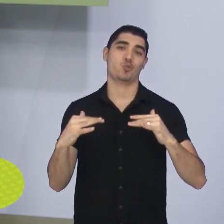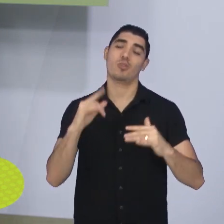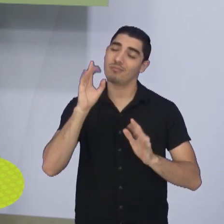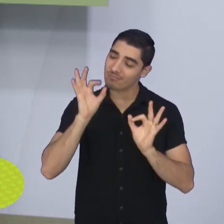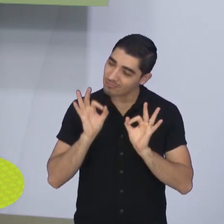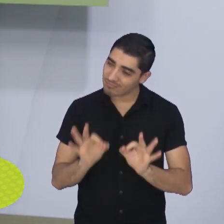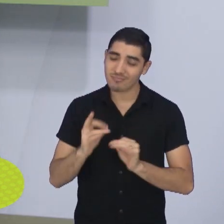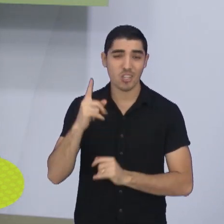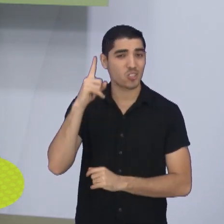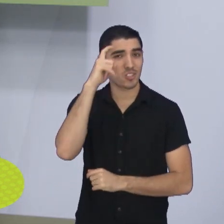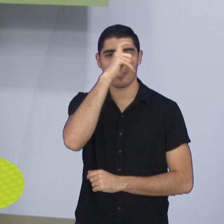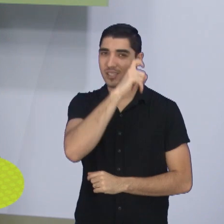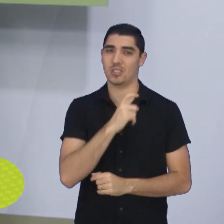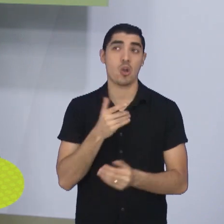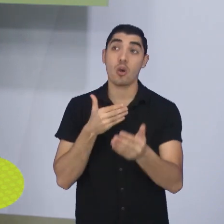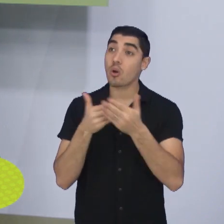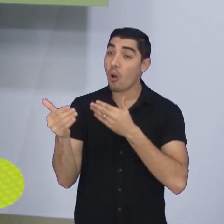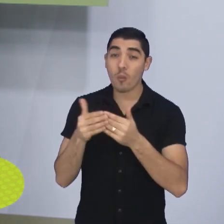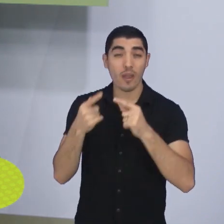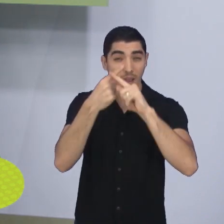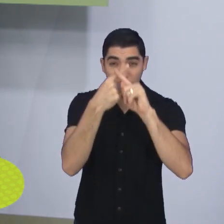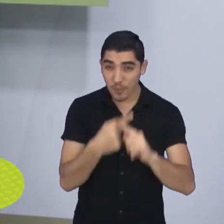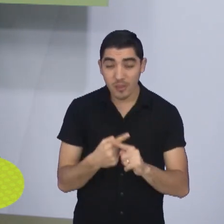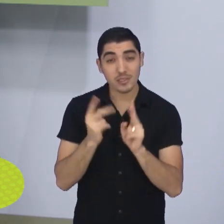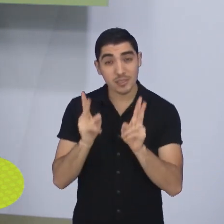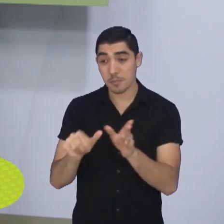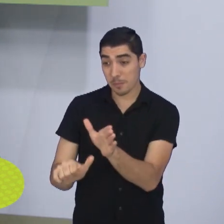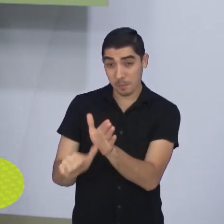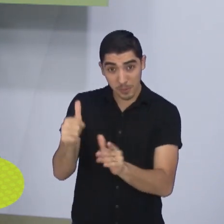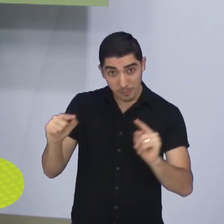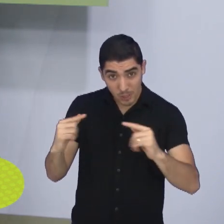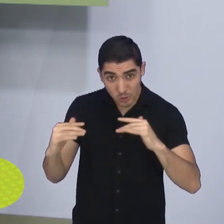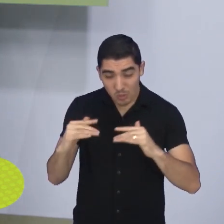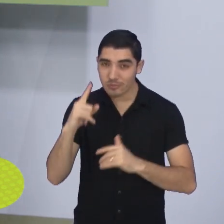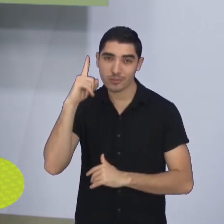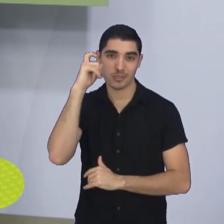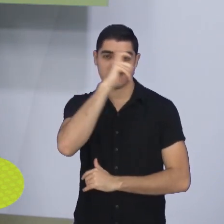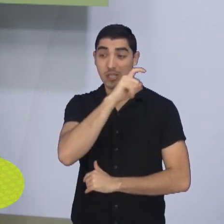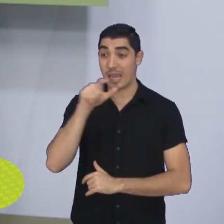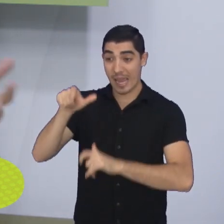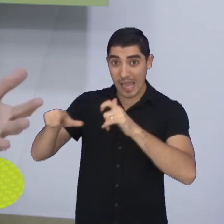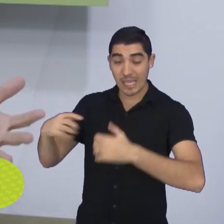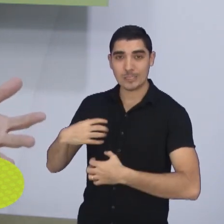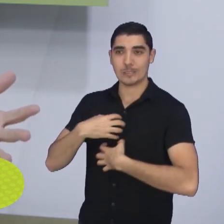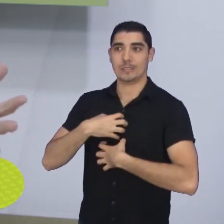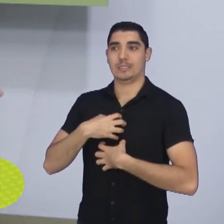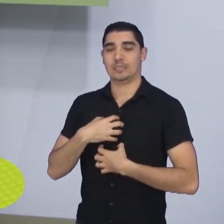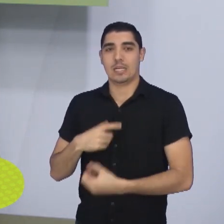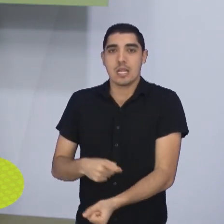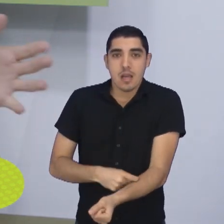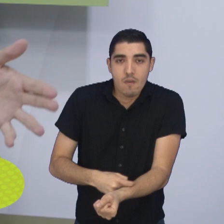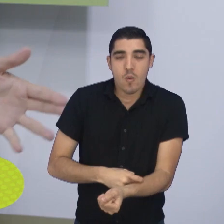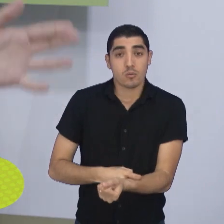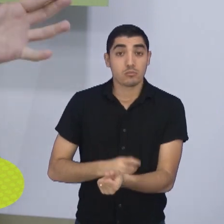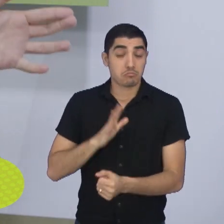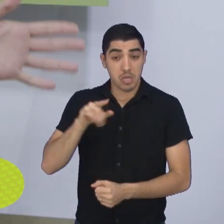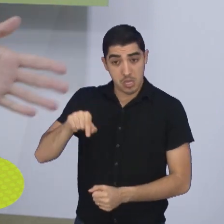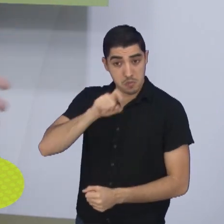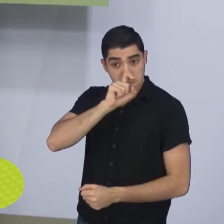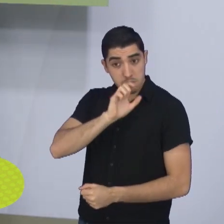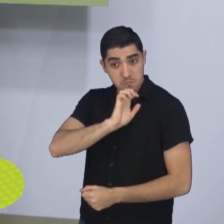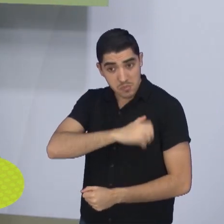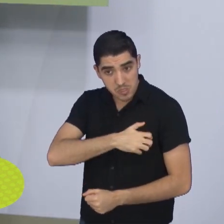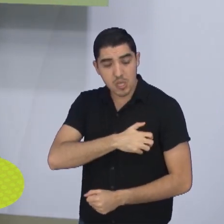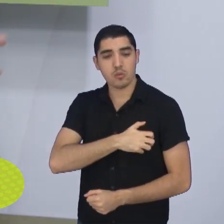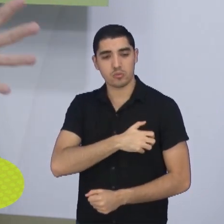em qualquer campeonato. O time, os jogadores sentem mais a estreia. Para o São José, apesar de